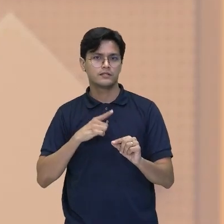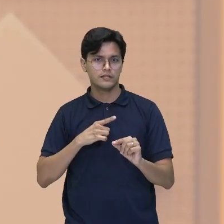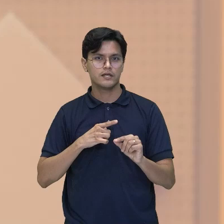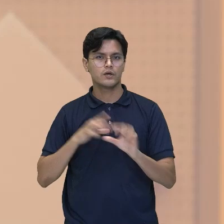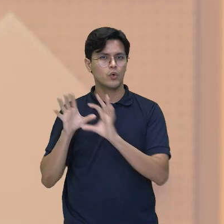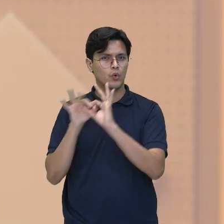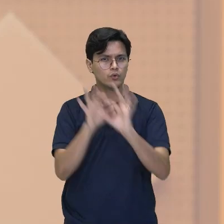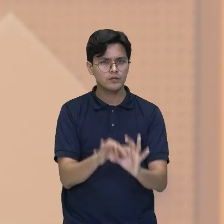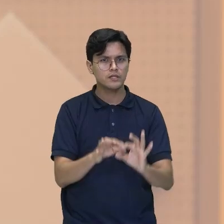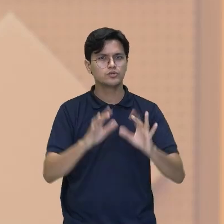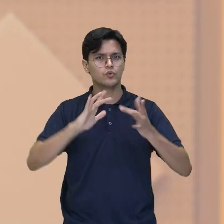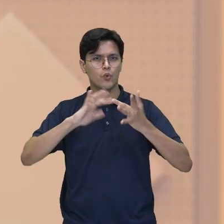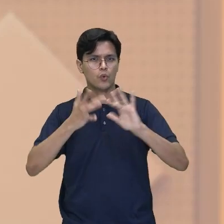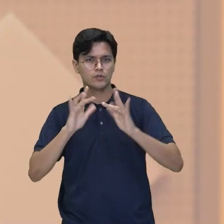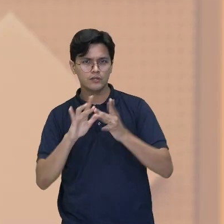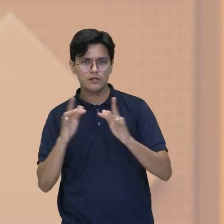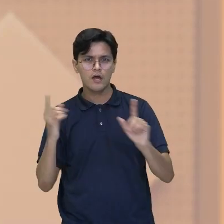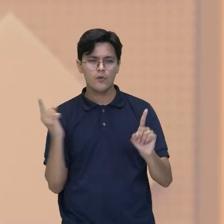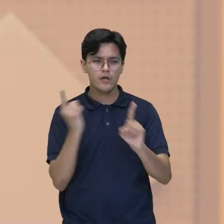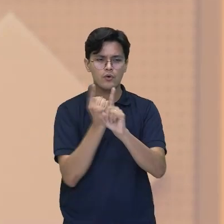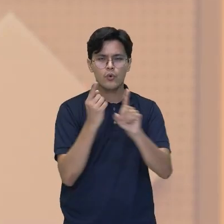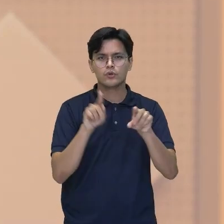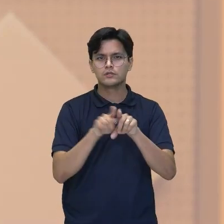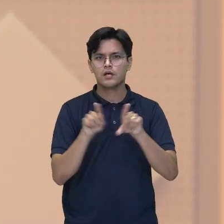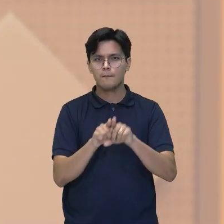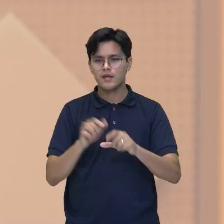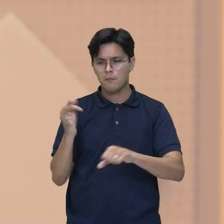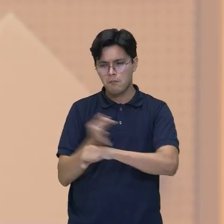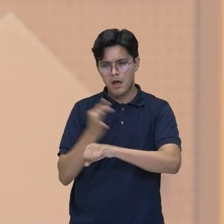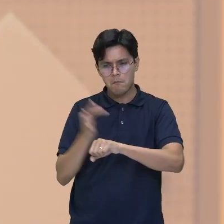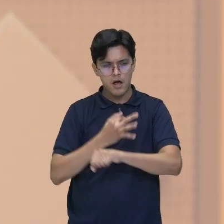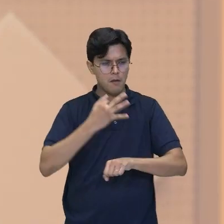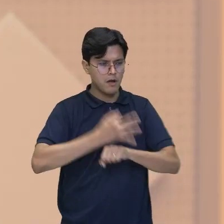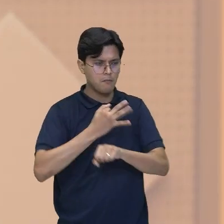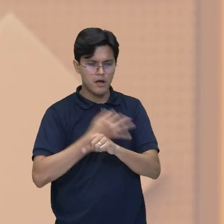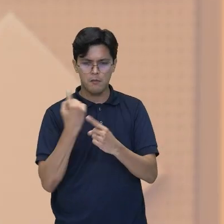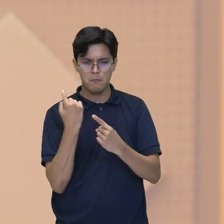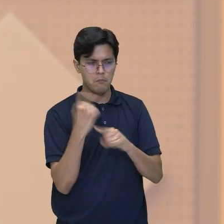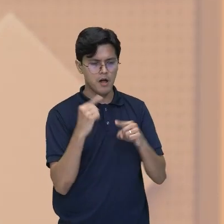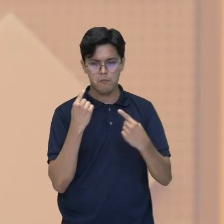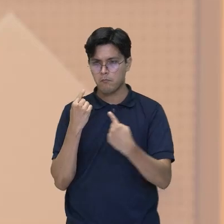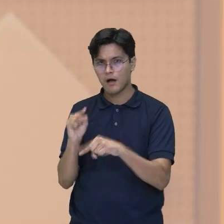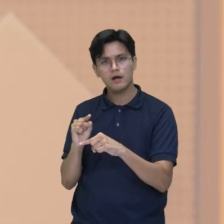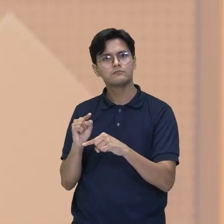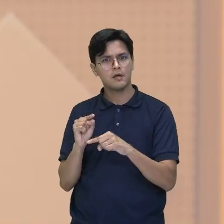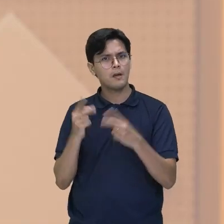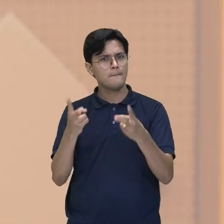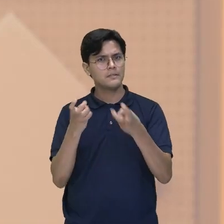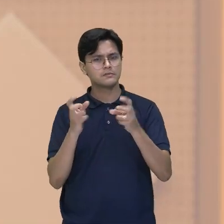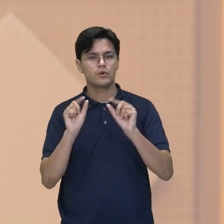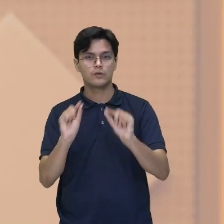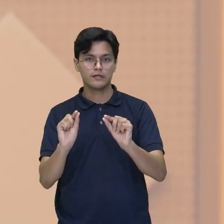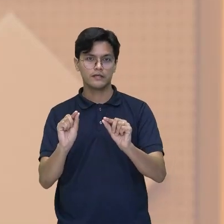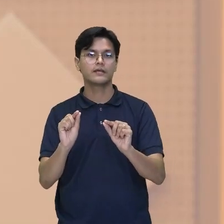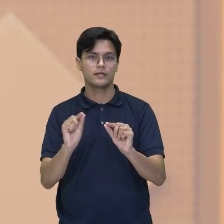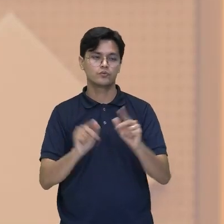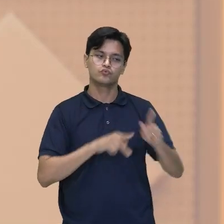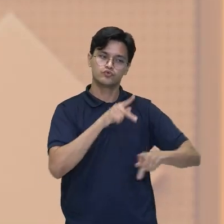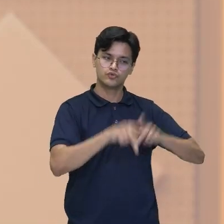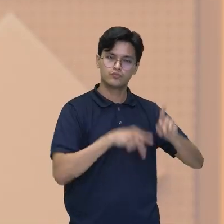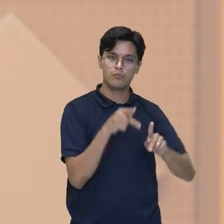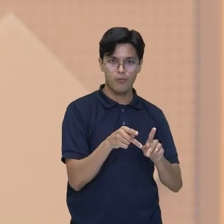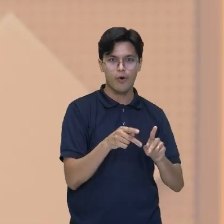de confrontos e de resistência, né, vamos observar que os povos pré-colombianos, eles tinham suas formas